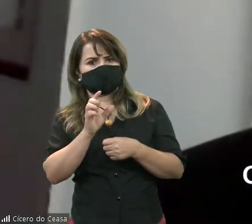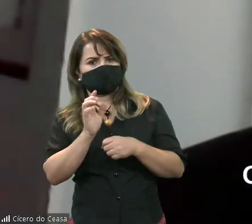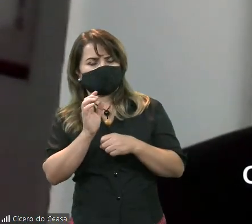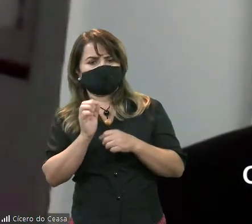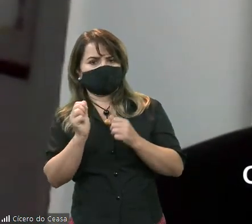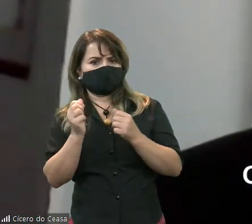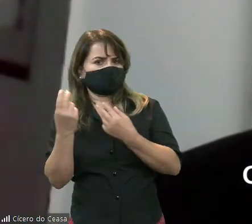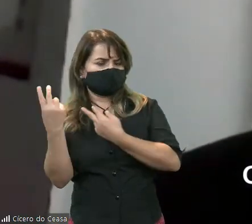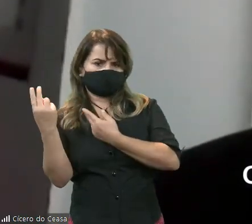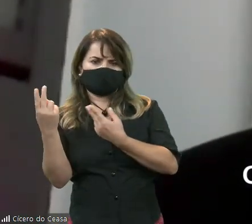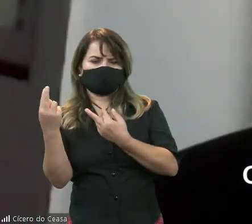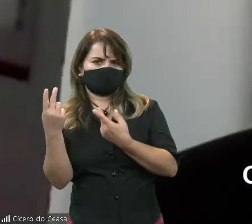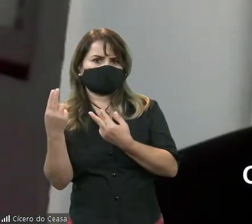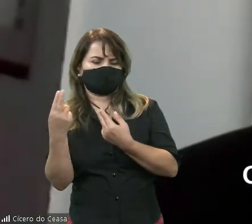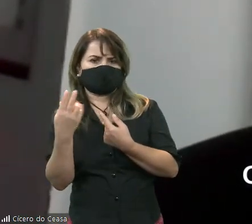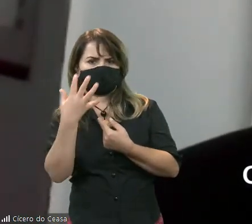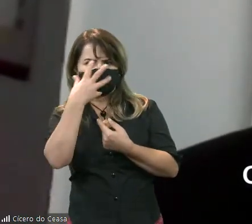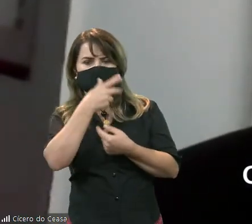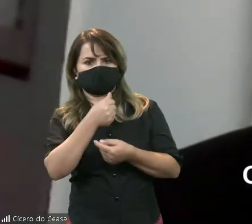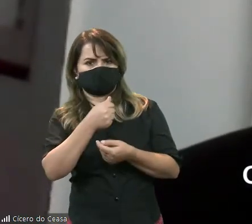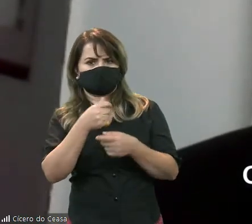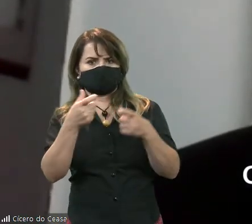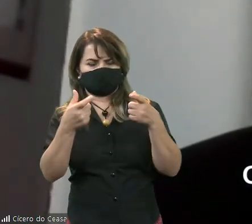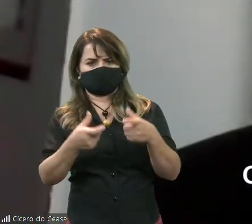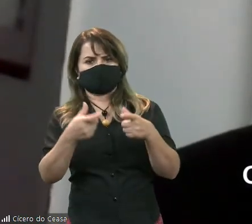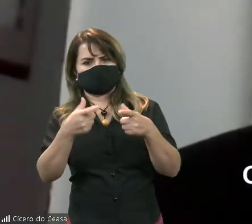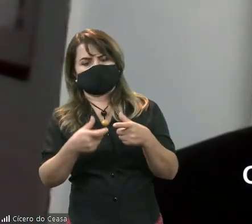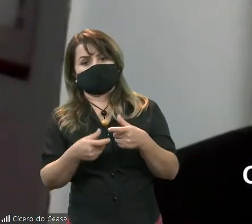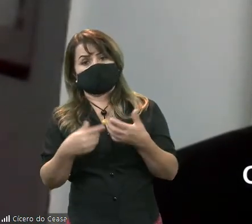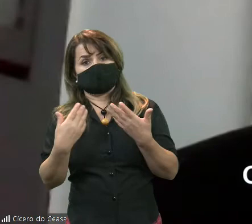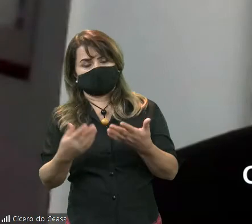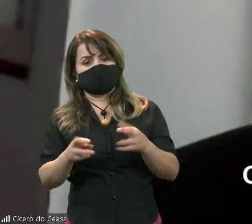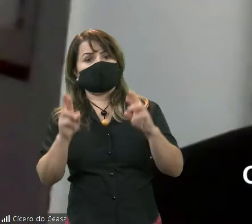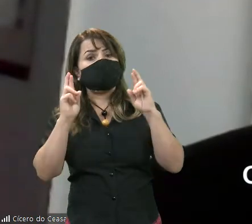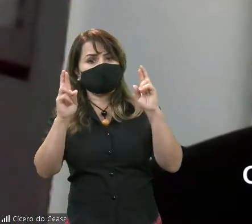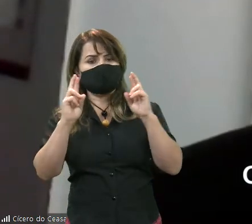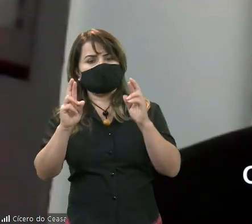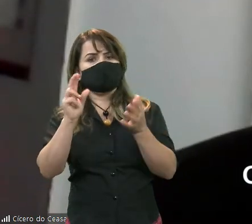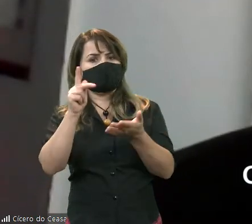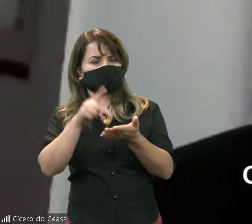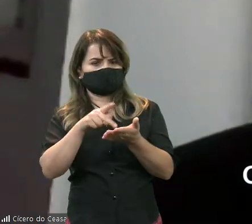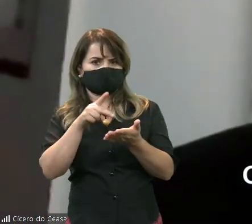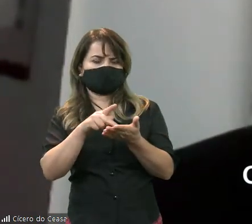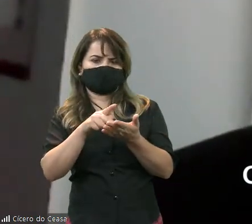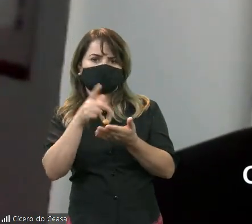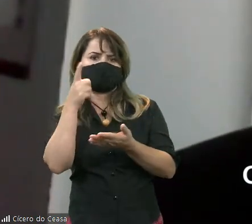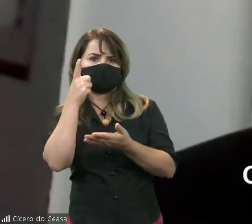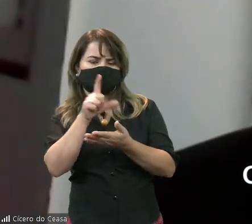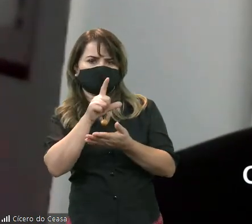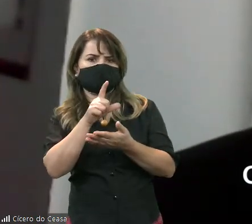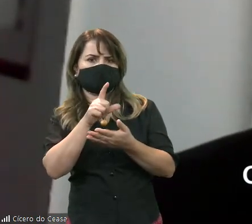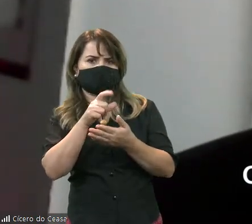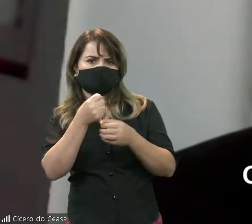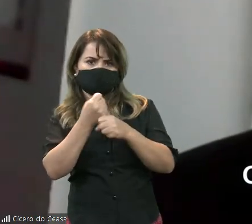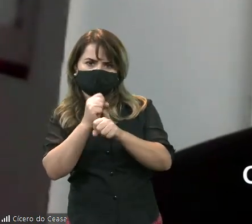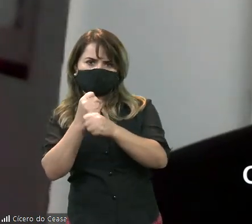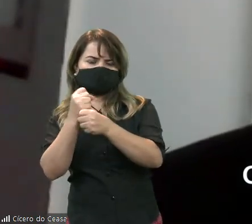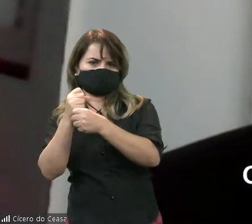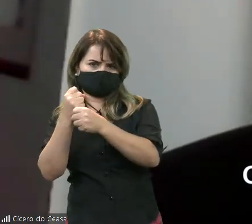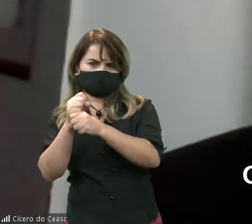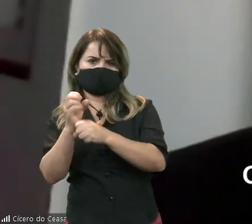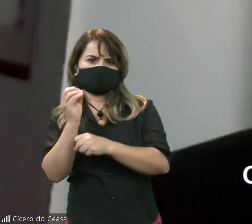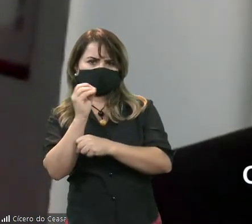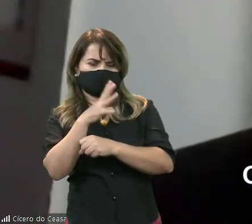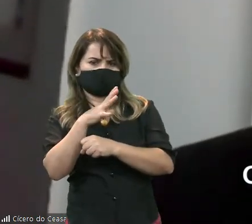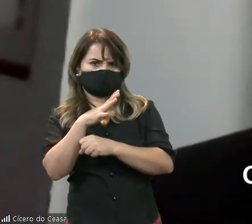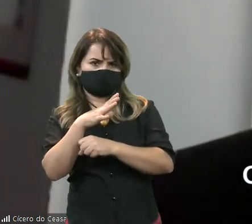eles possam, de fato, concretizar esse trabalho no entorno da ferrovia. Teve um